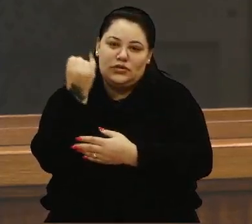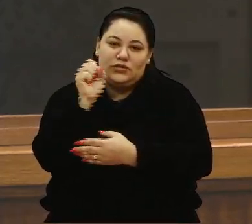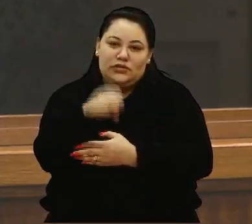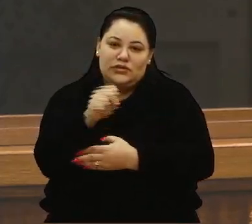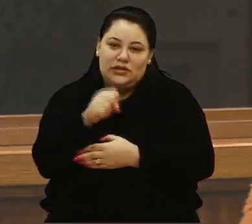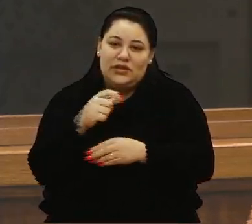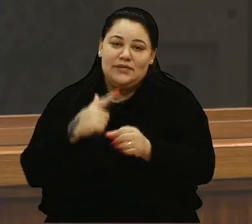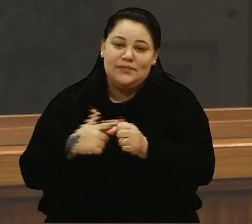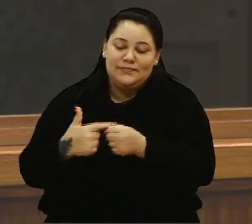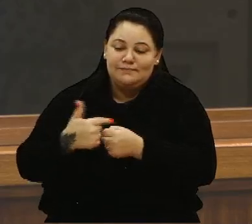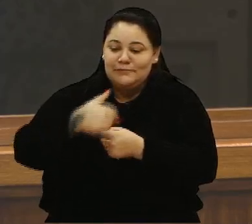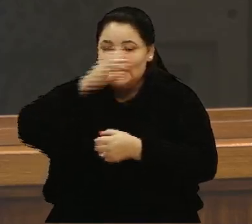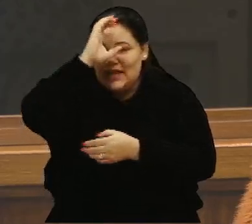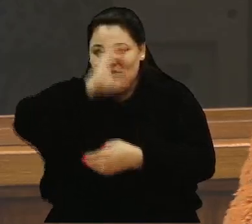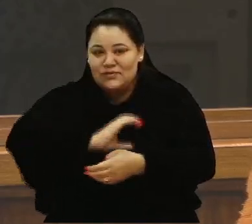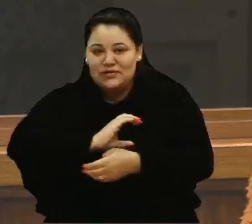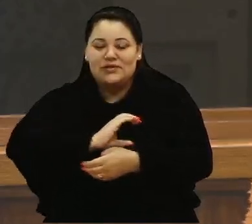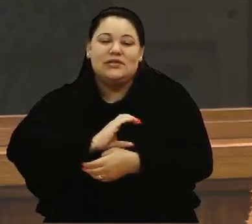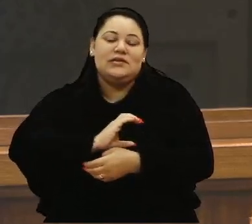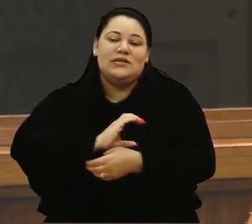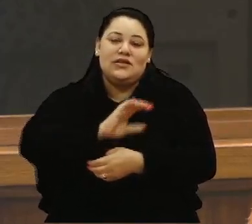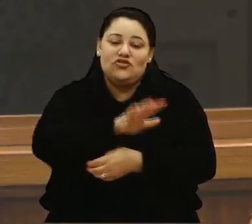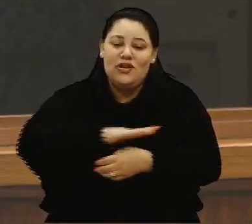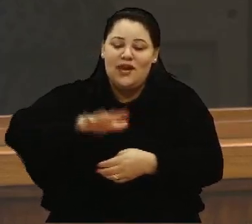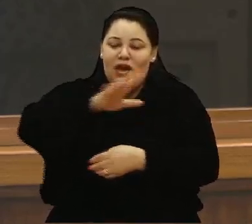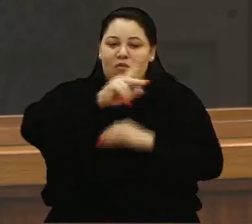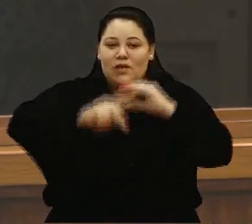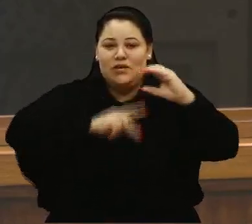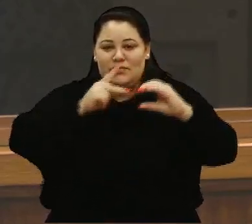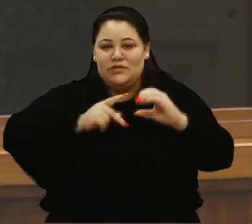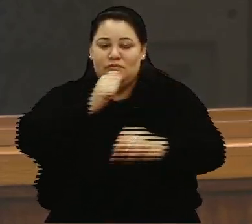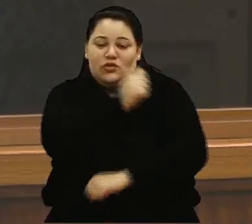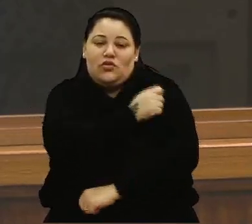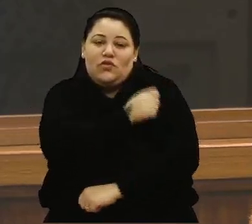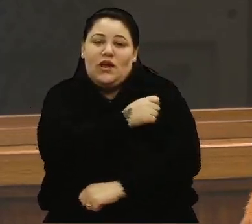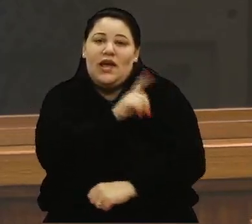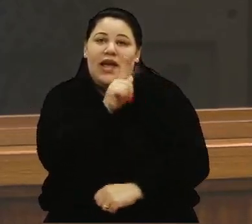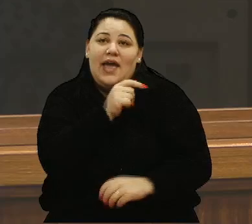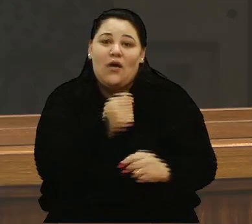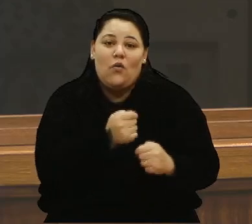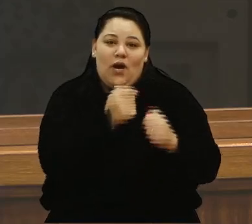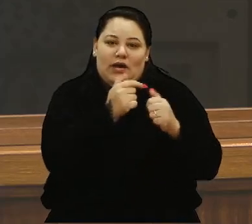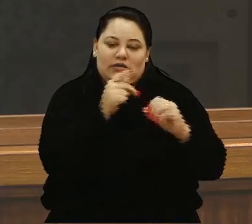a cidadania, para a Câmara e para os estudantes. É quase que uma Câmara